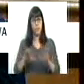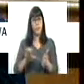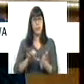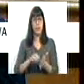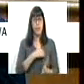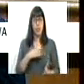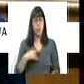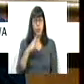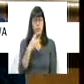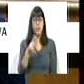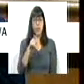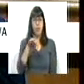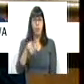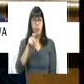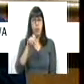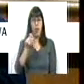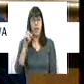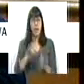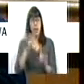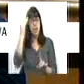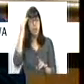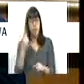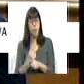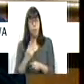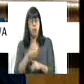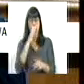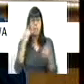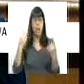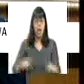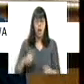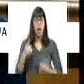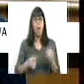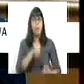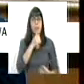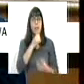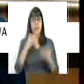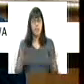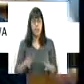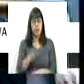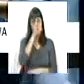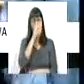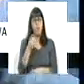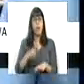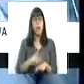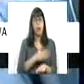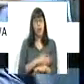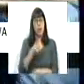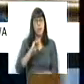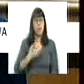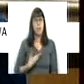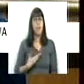no Centro de Saúde de Vila Pouca da Guiar. E, por fim, saber também se havia alguma decisão do Governo anterior, do